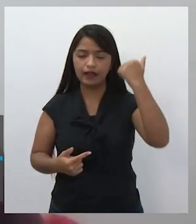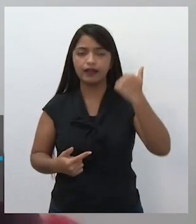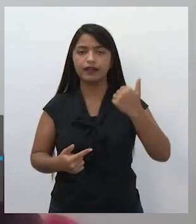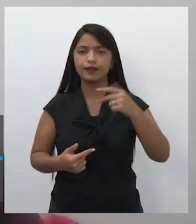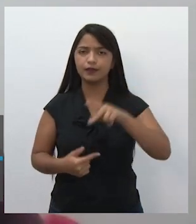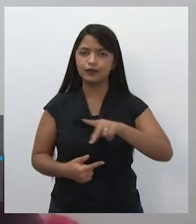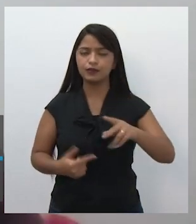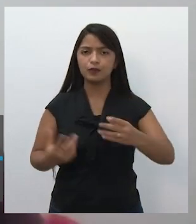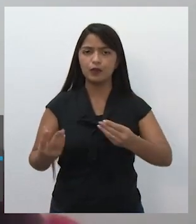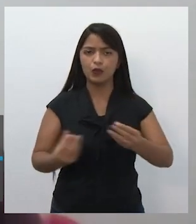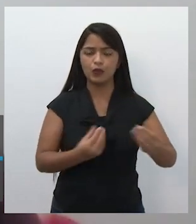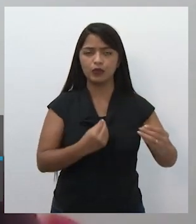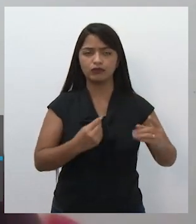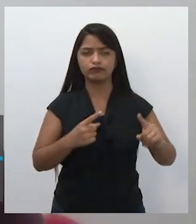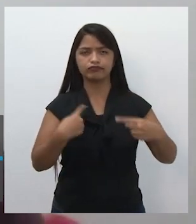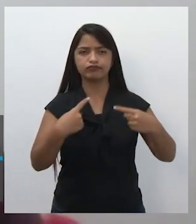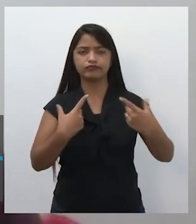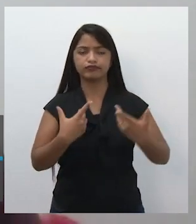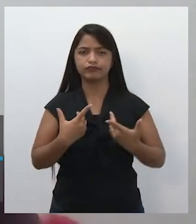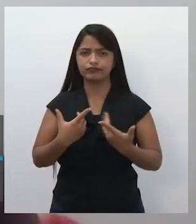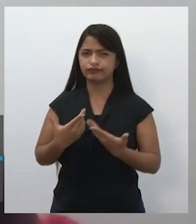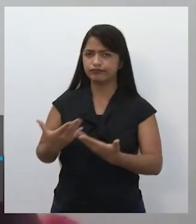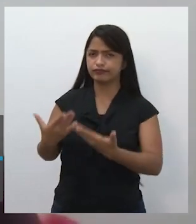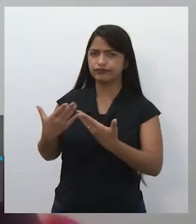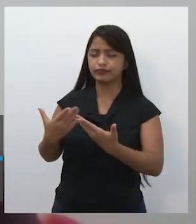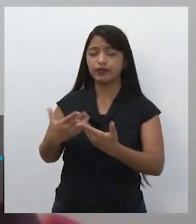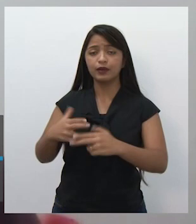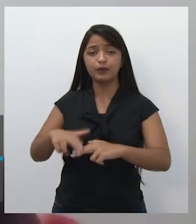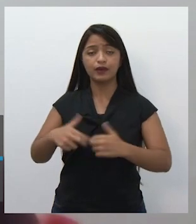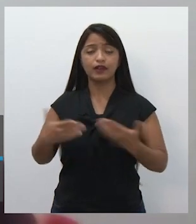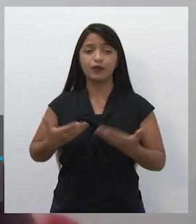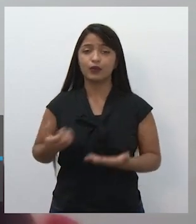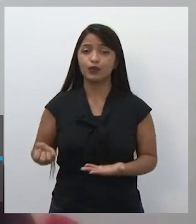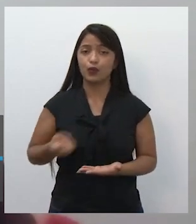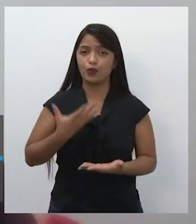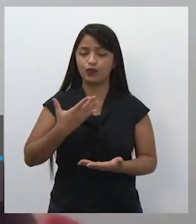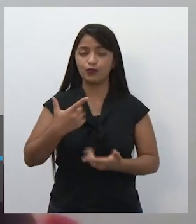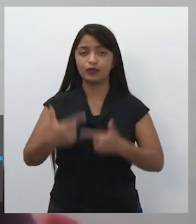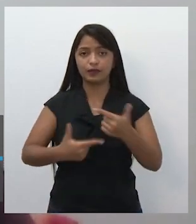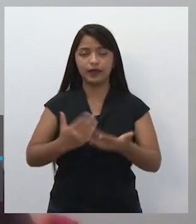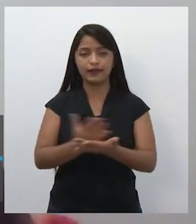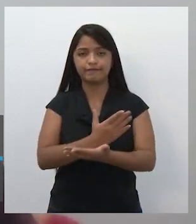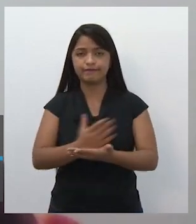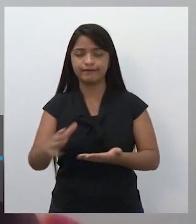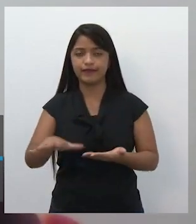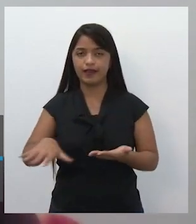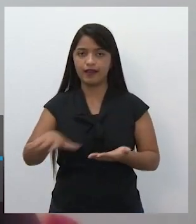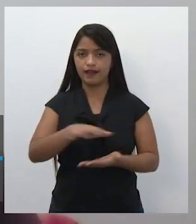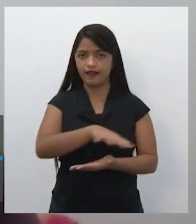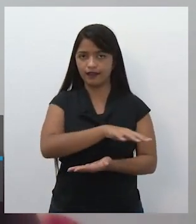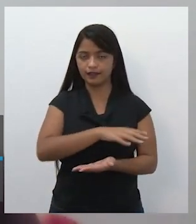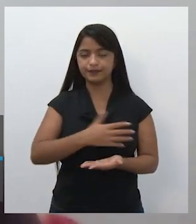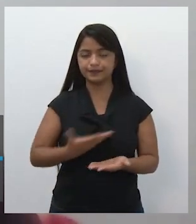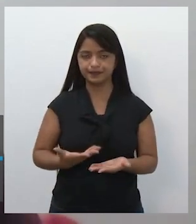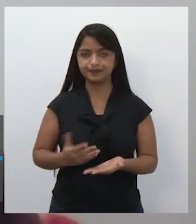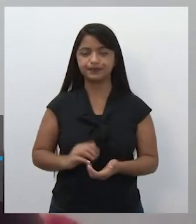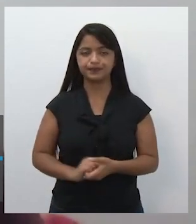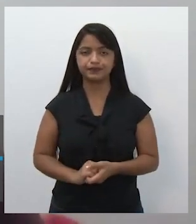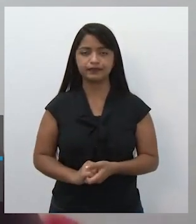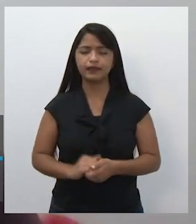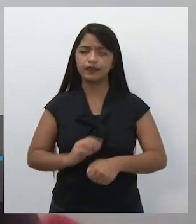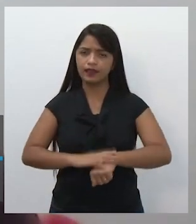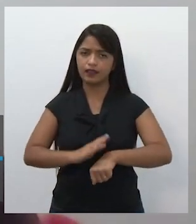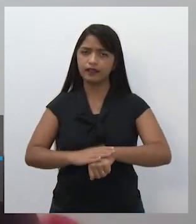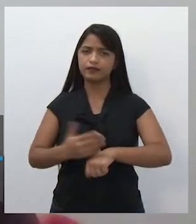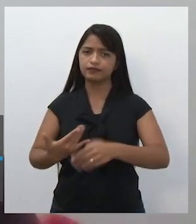questionamentos com relação a isso, porque é uma proposição nova, né? O trabalho por área, o trabalho integrado por área, apesar de, ao longo do tempo, a gente já ter